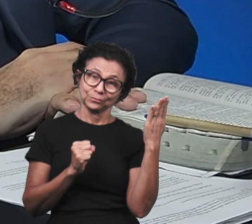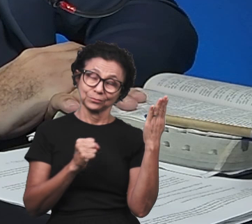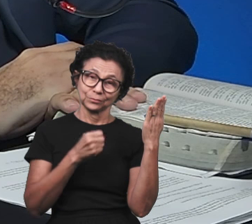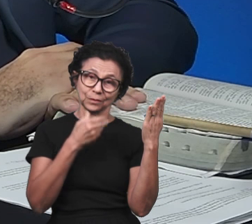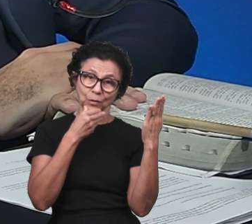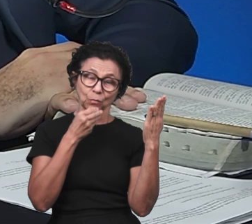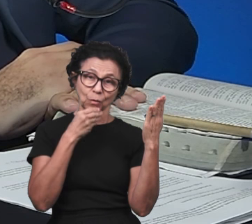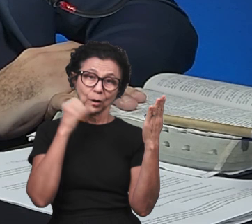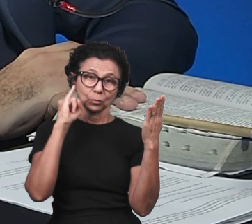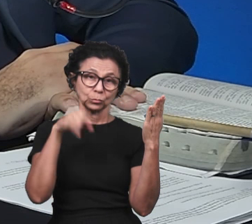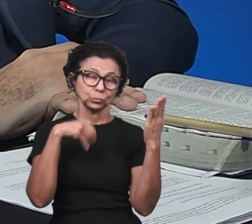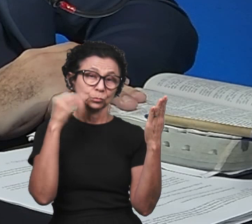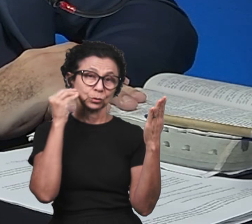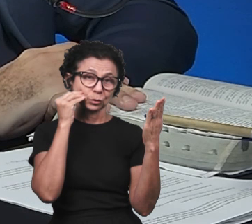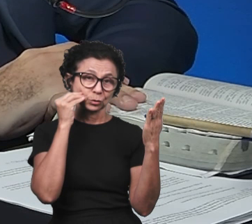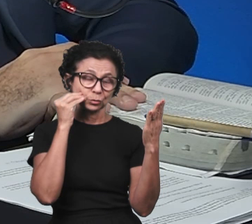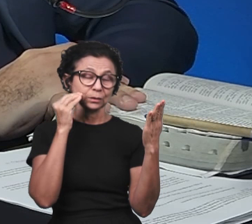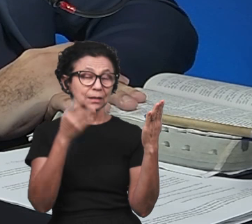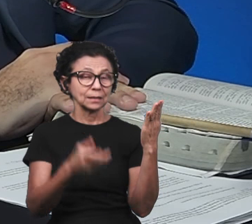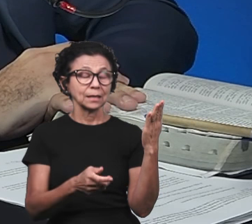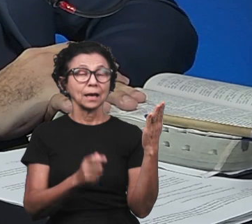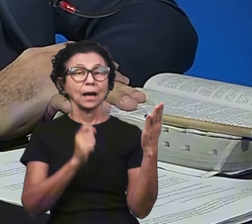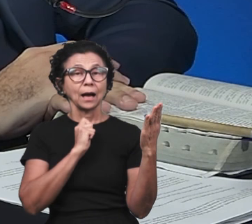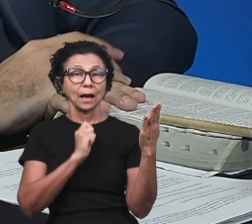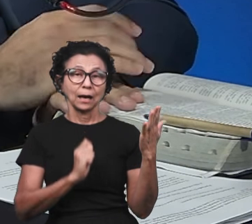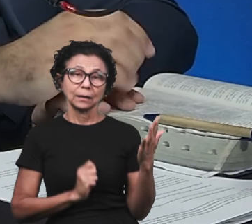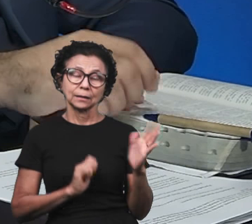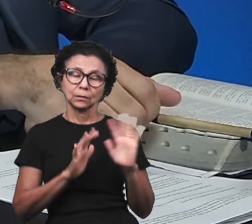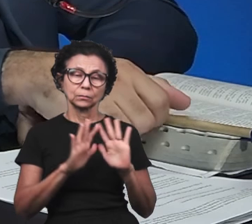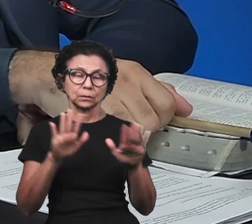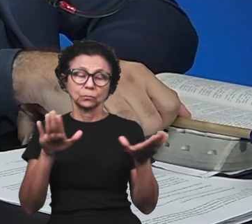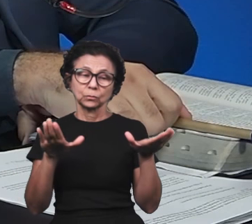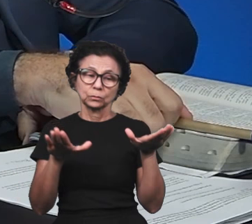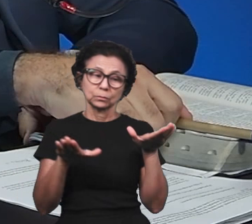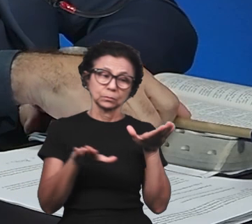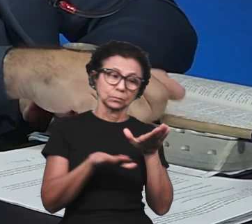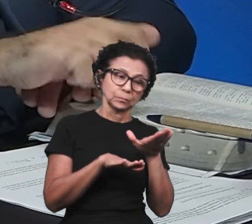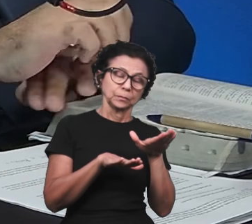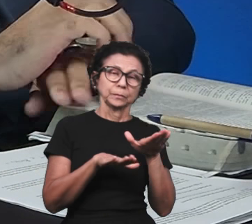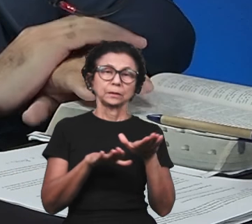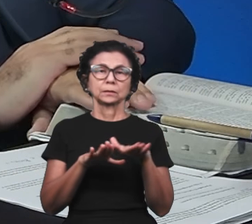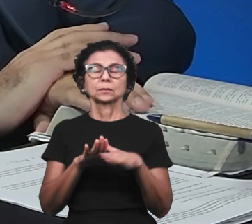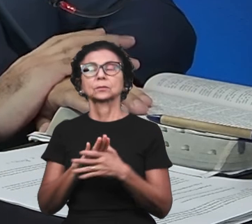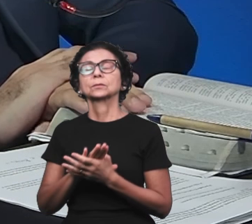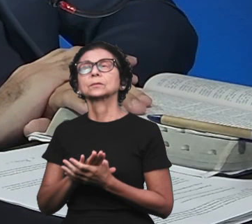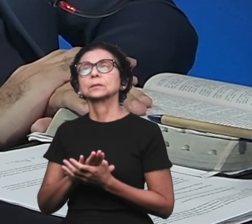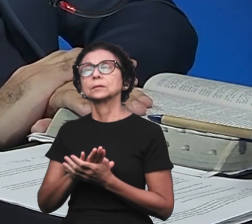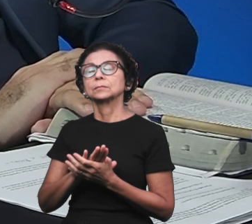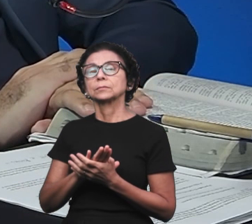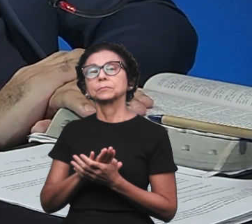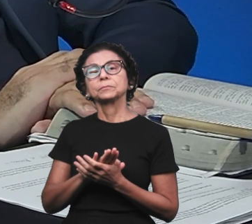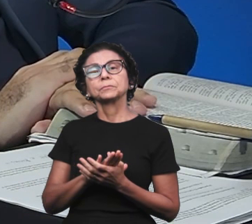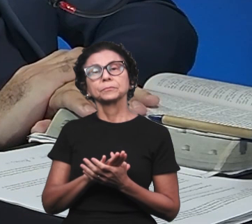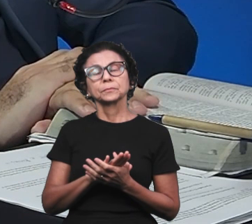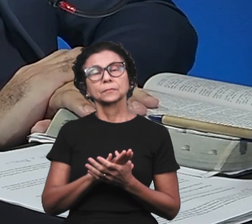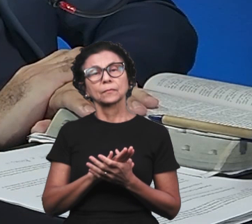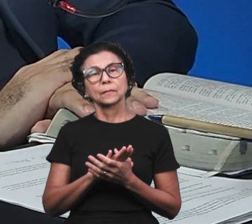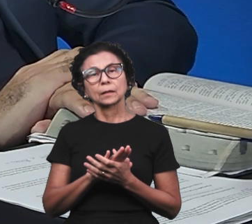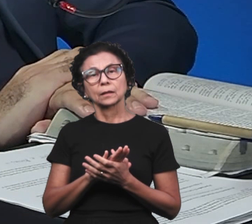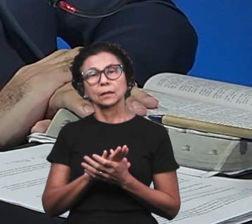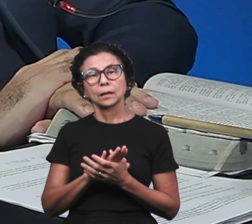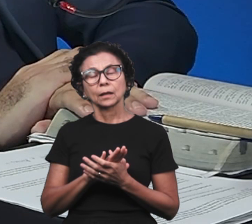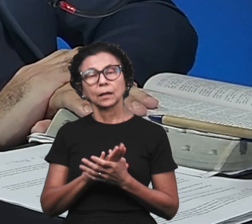o selo da comunhão, da submissão. Ele aceitou aquela missão, como nós também um